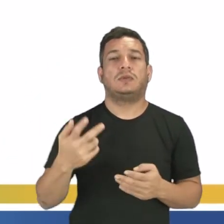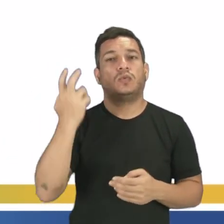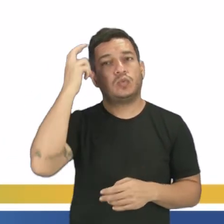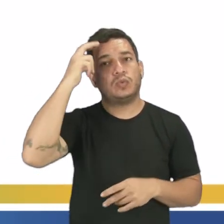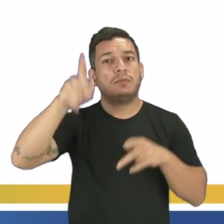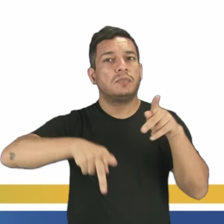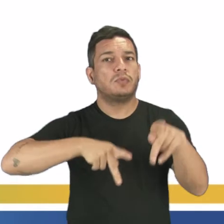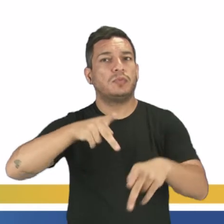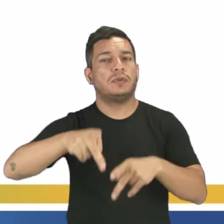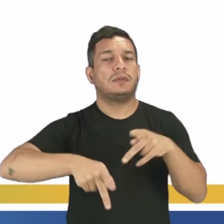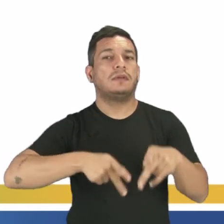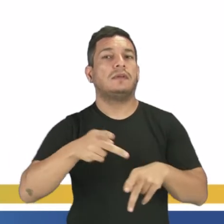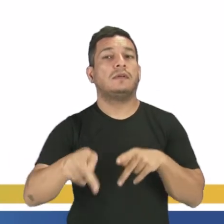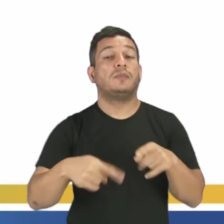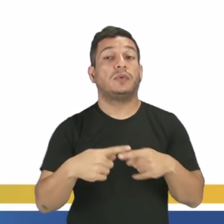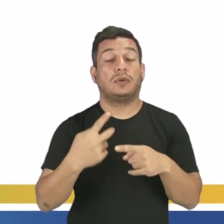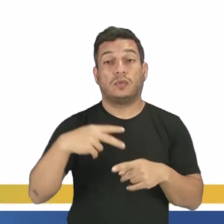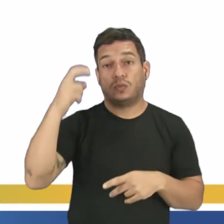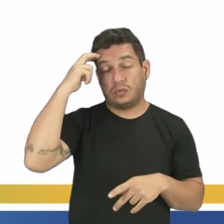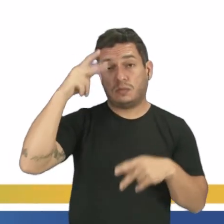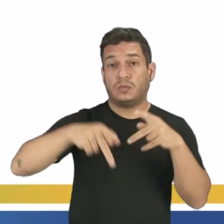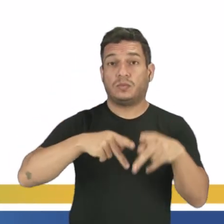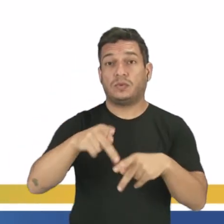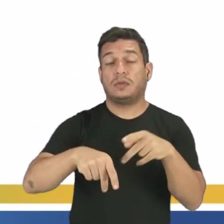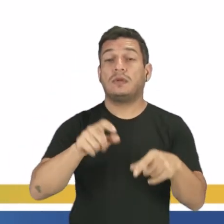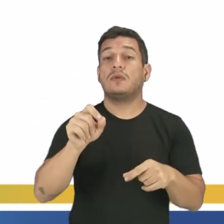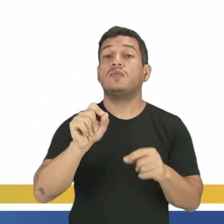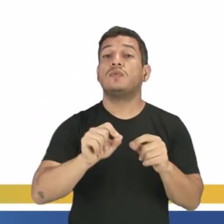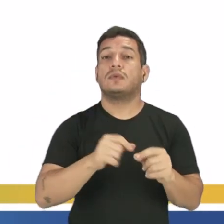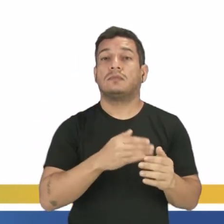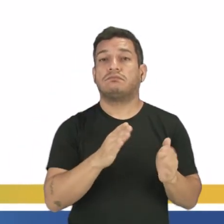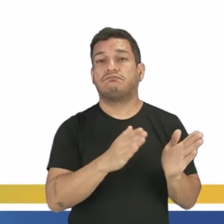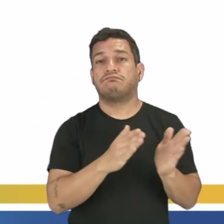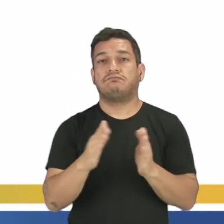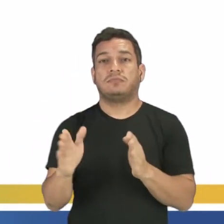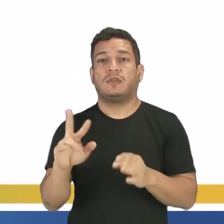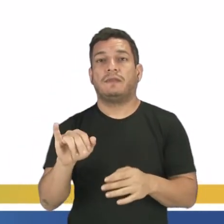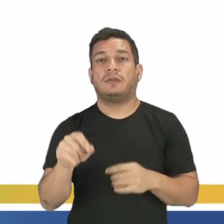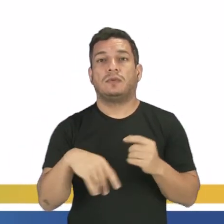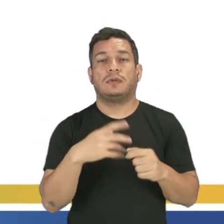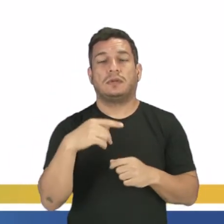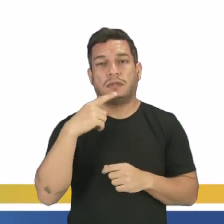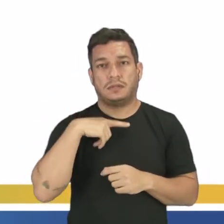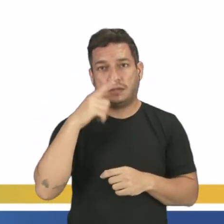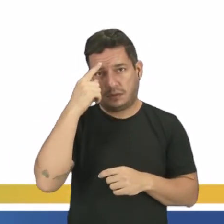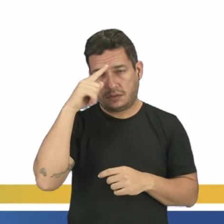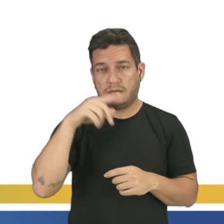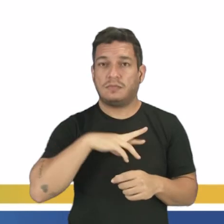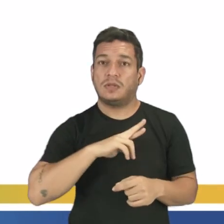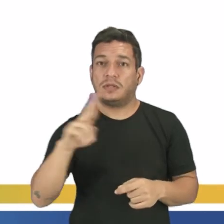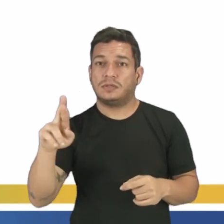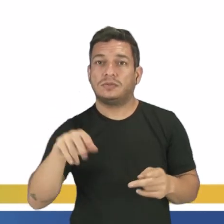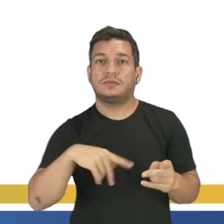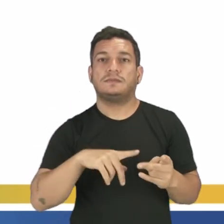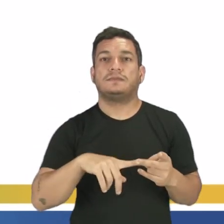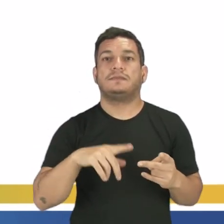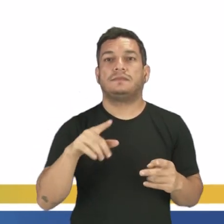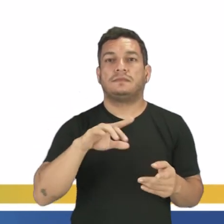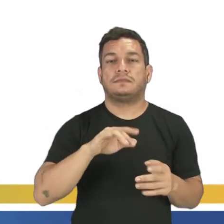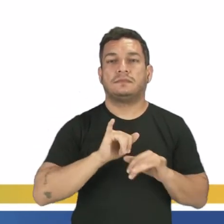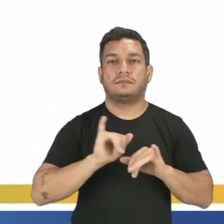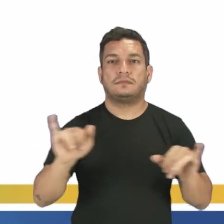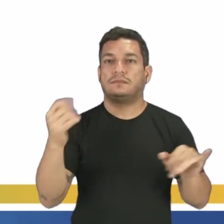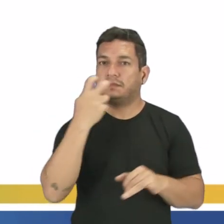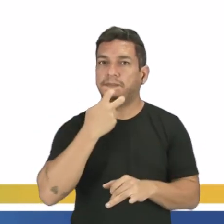cultura popular? Não, porque a cultura popular é aquela cultura que ao longo do tempo a gente vai criando pela religião, pela